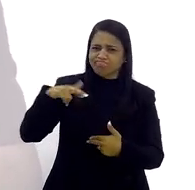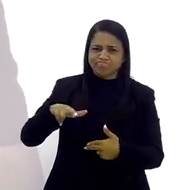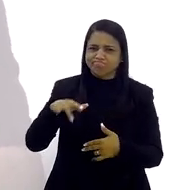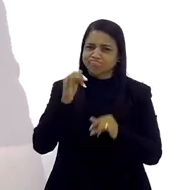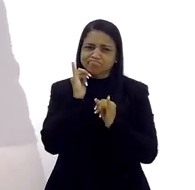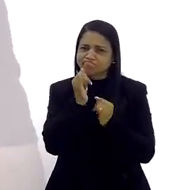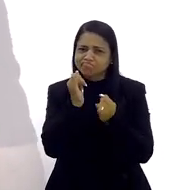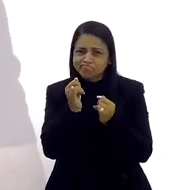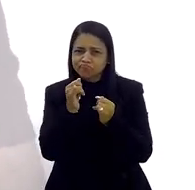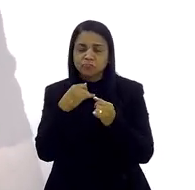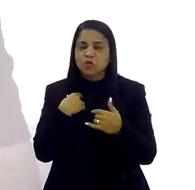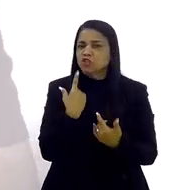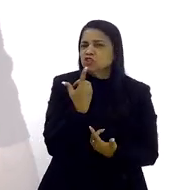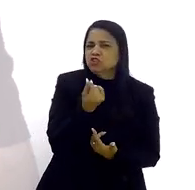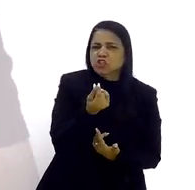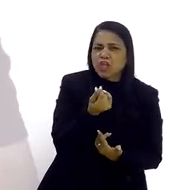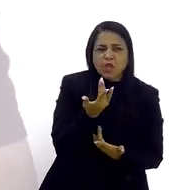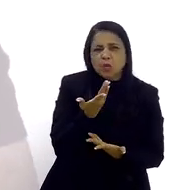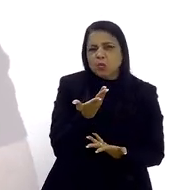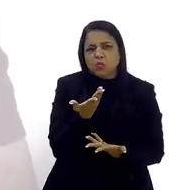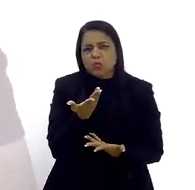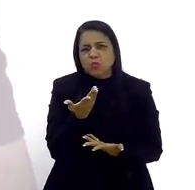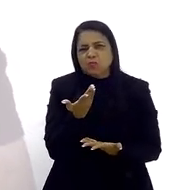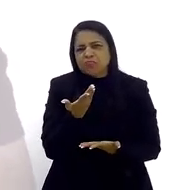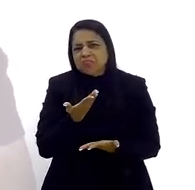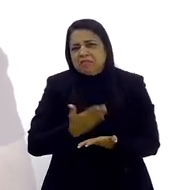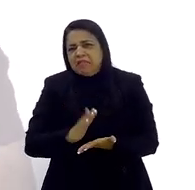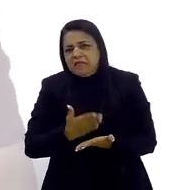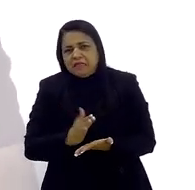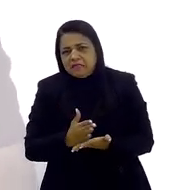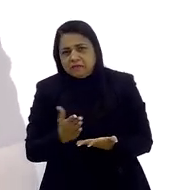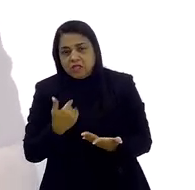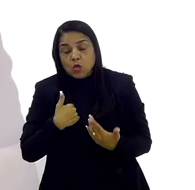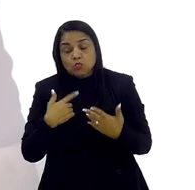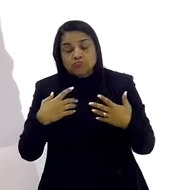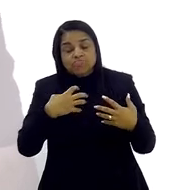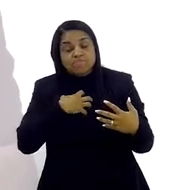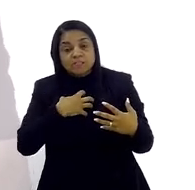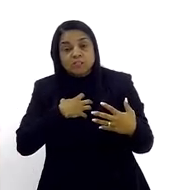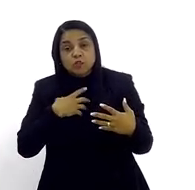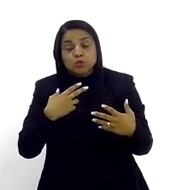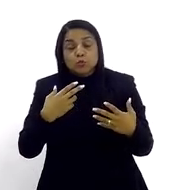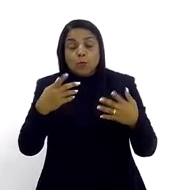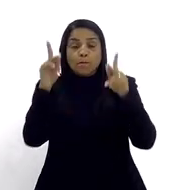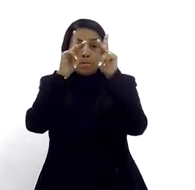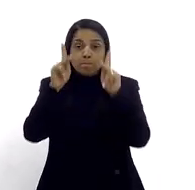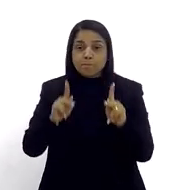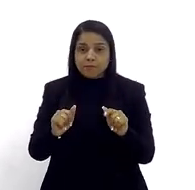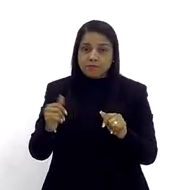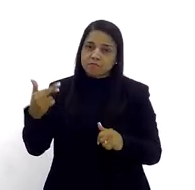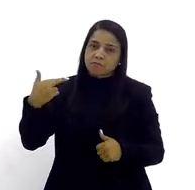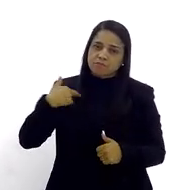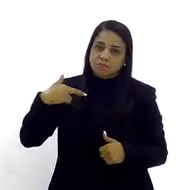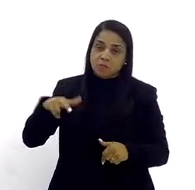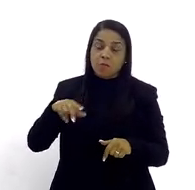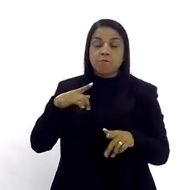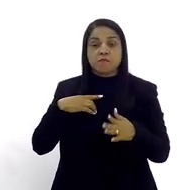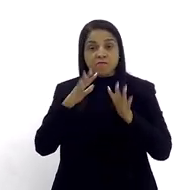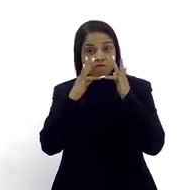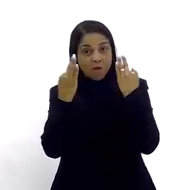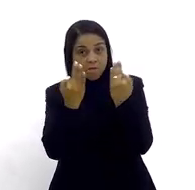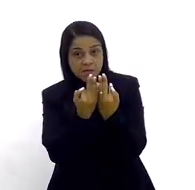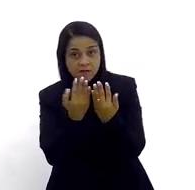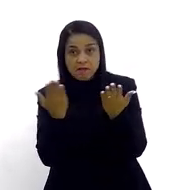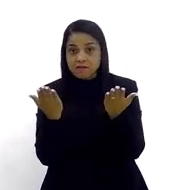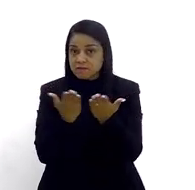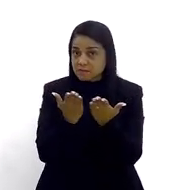religião para mim não é para dinheiro não é para nada é para eu sentir paz e eu venho do cristianismo a minha família toda